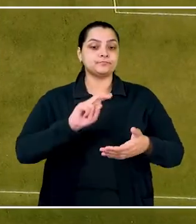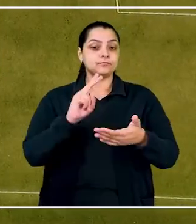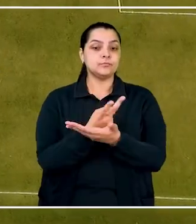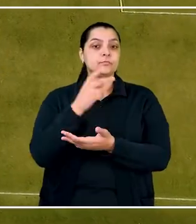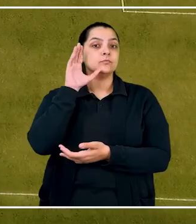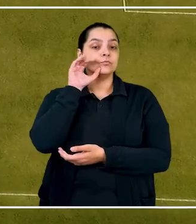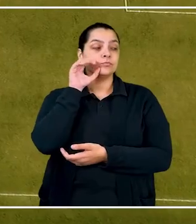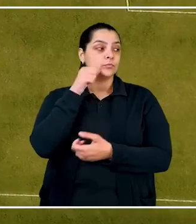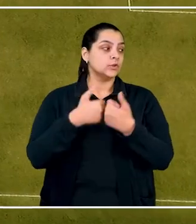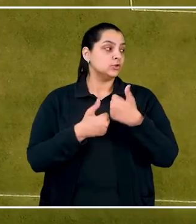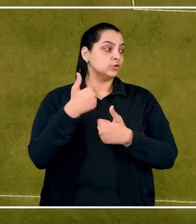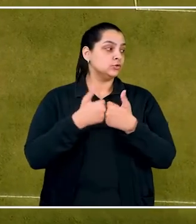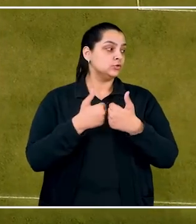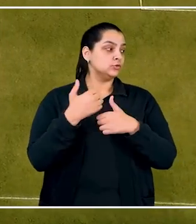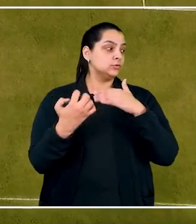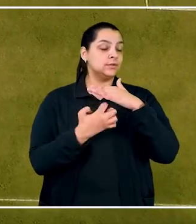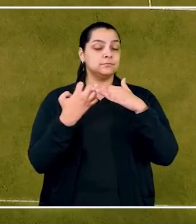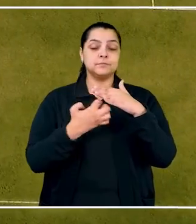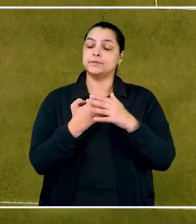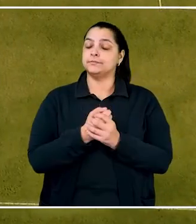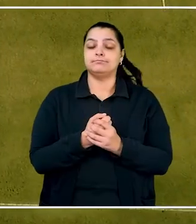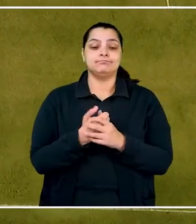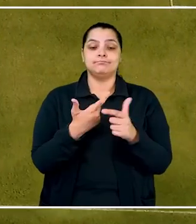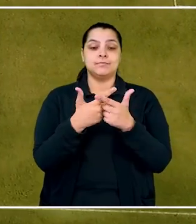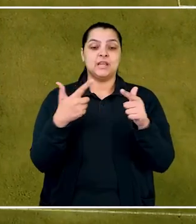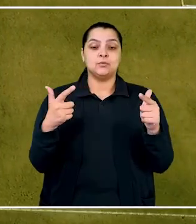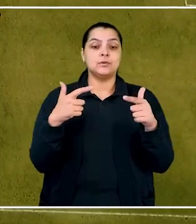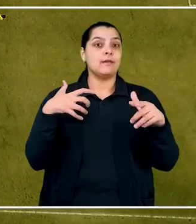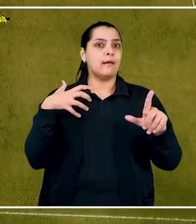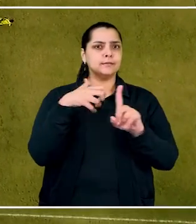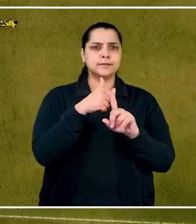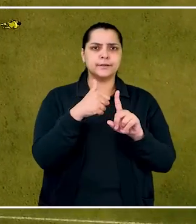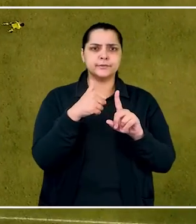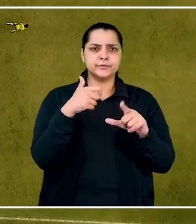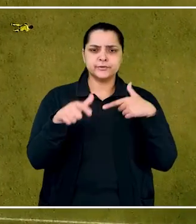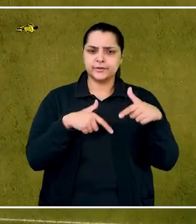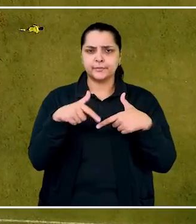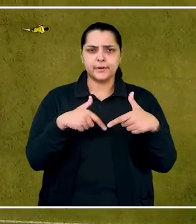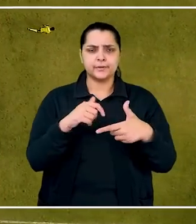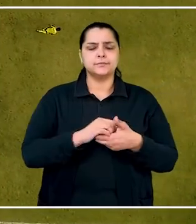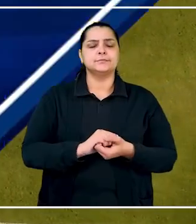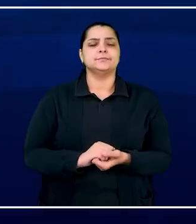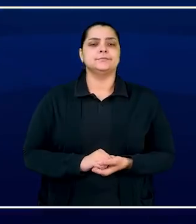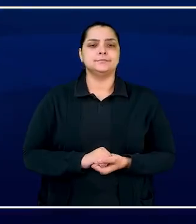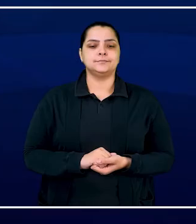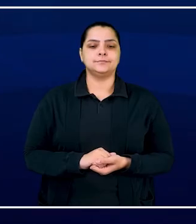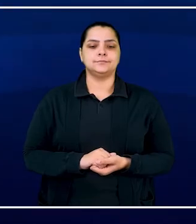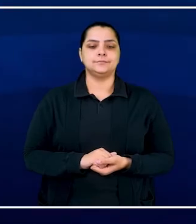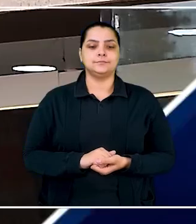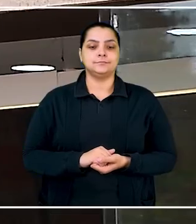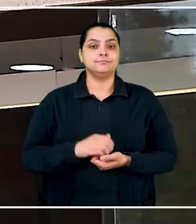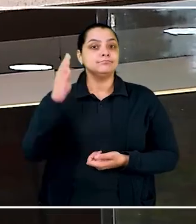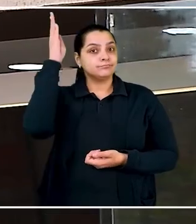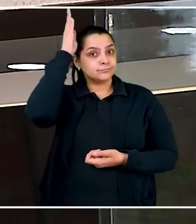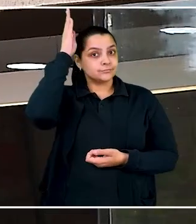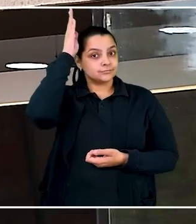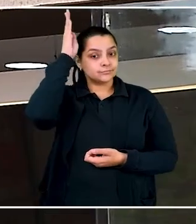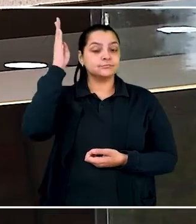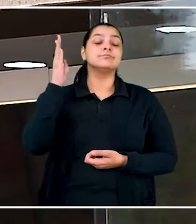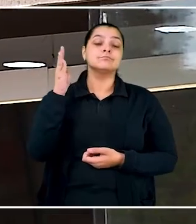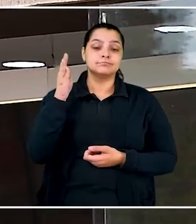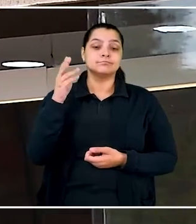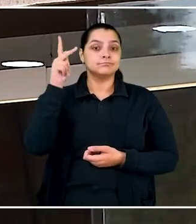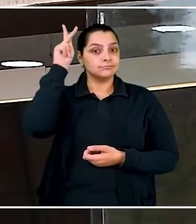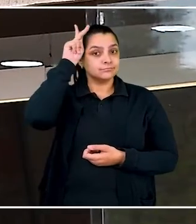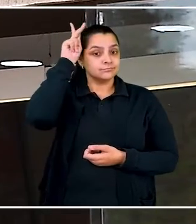Lesão de empregado em jogo patrocinado pela empresa não é caracterizada como acidente de trabalho. Rede Burger King vai